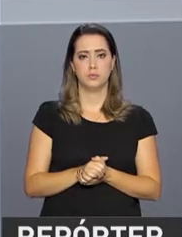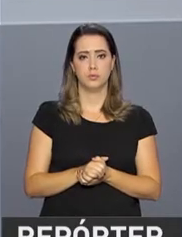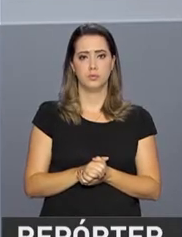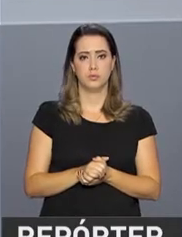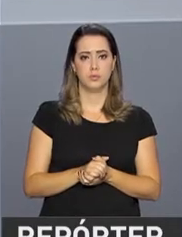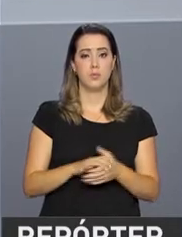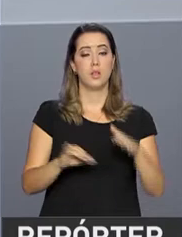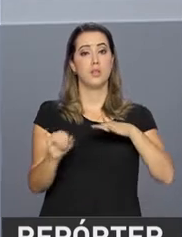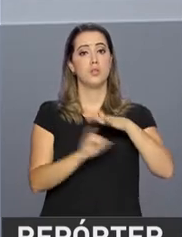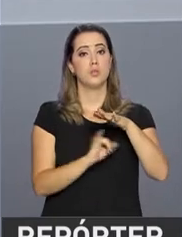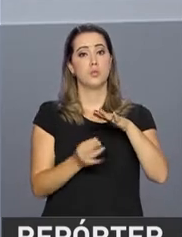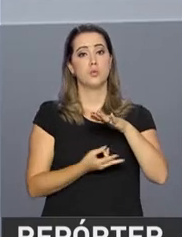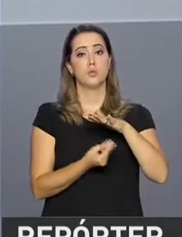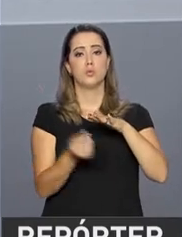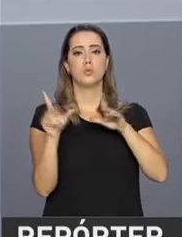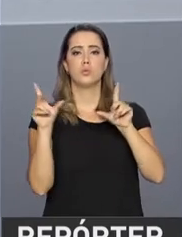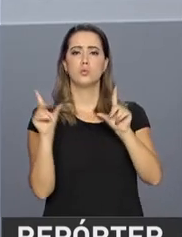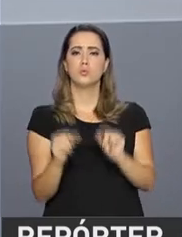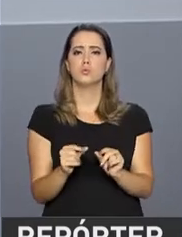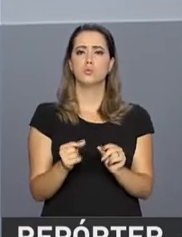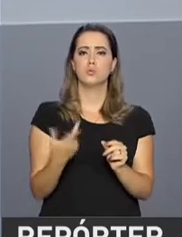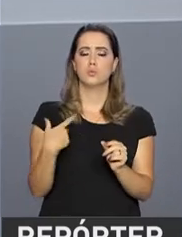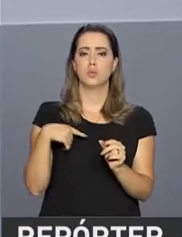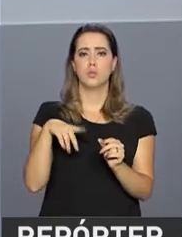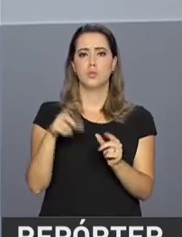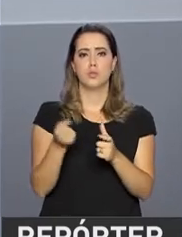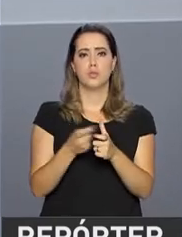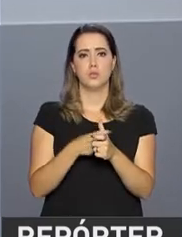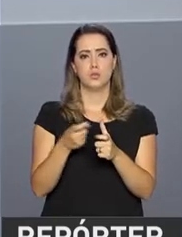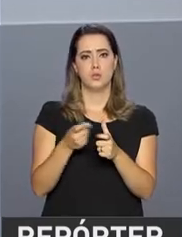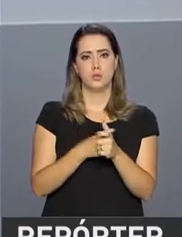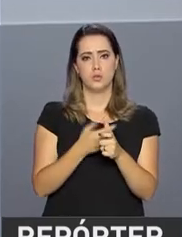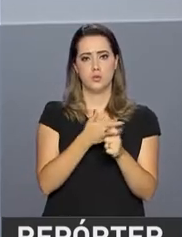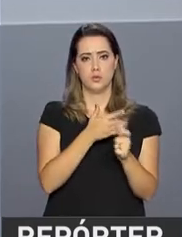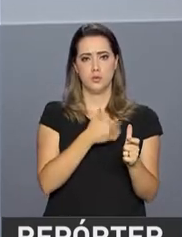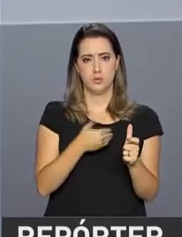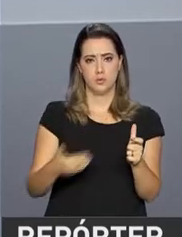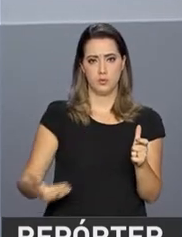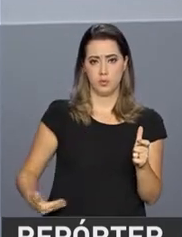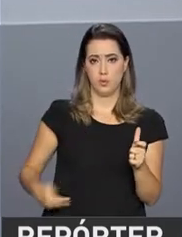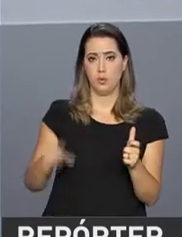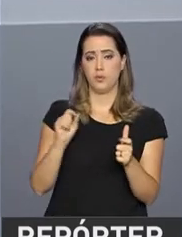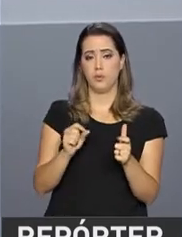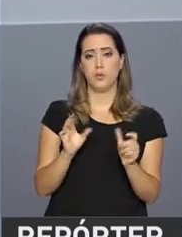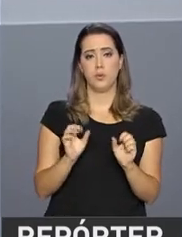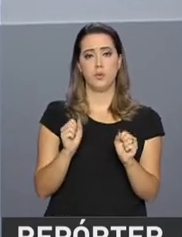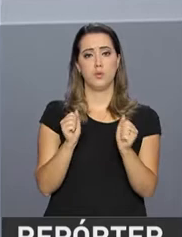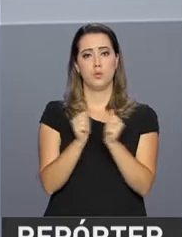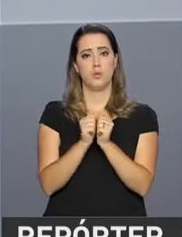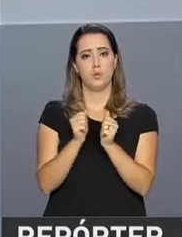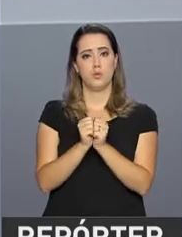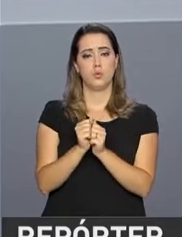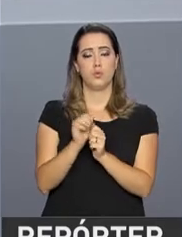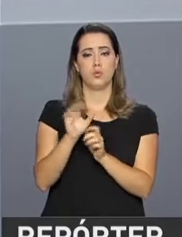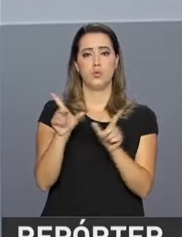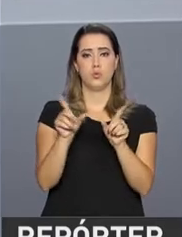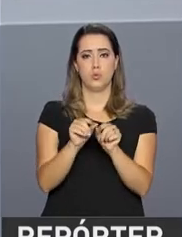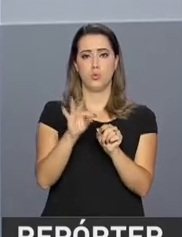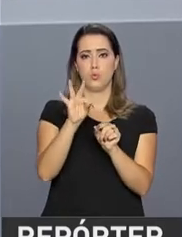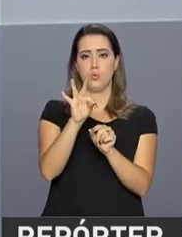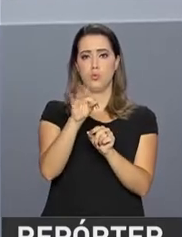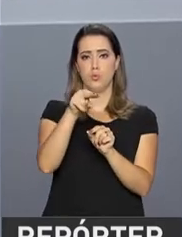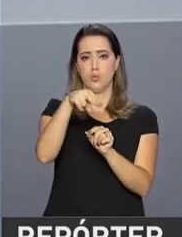instituições financeiras reduziram a previsão do déficit primário do governo central que engloba o tesouro nacional a previdência